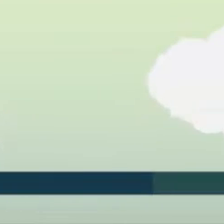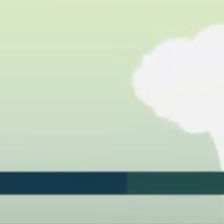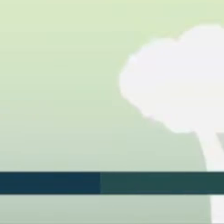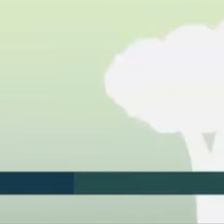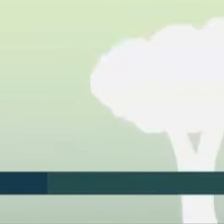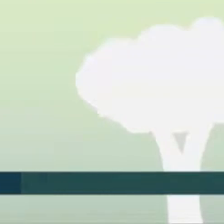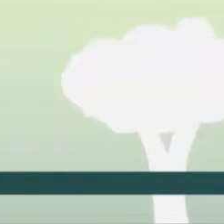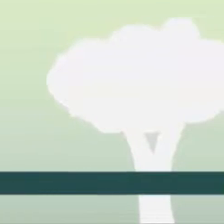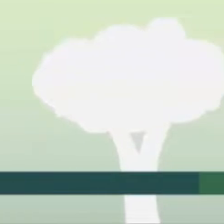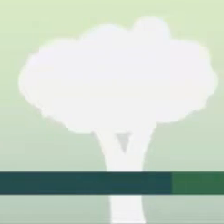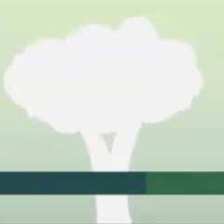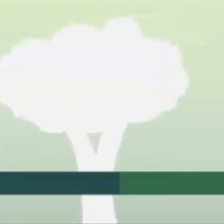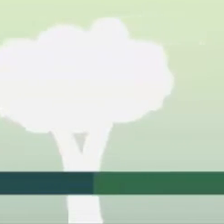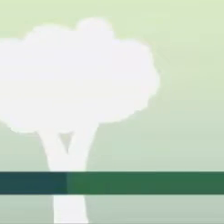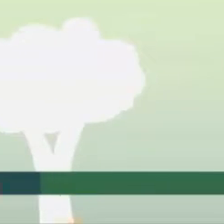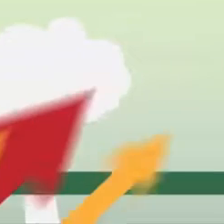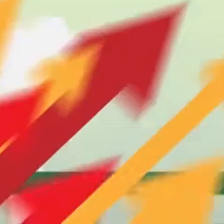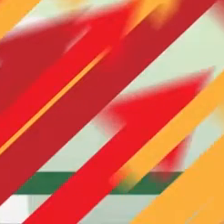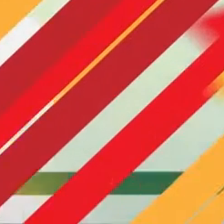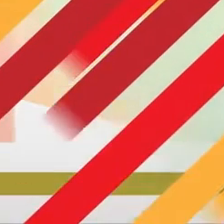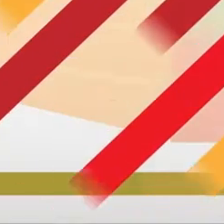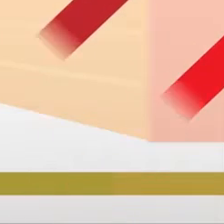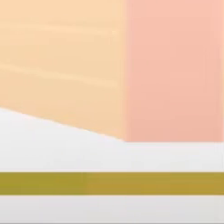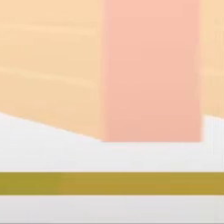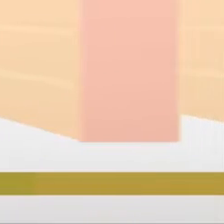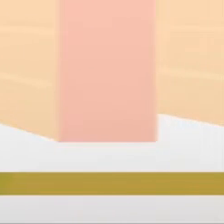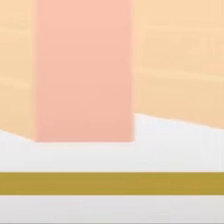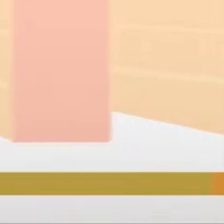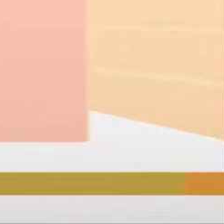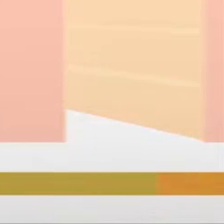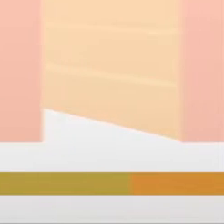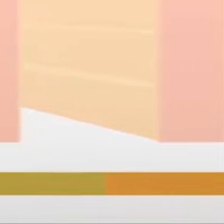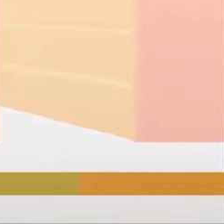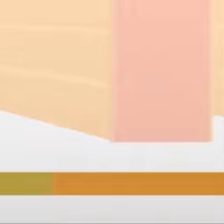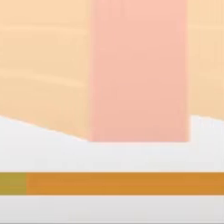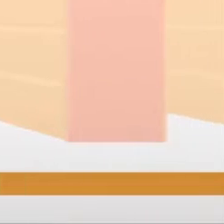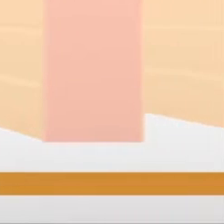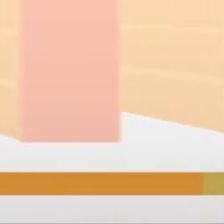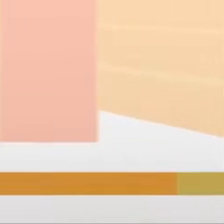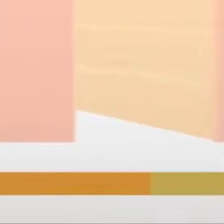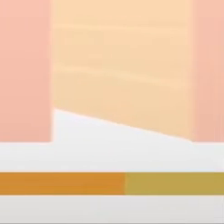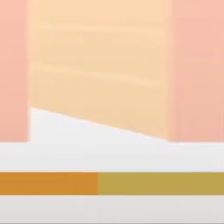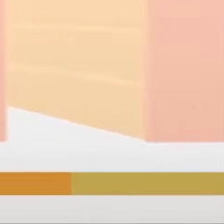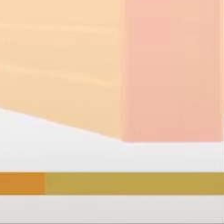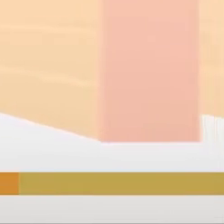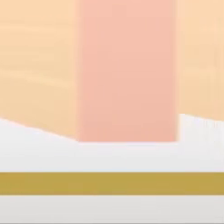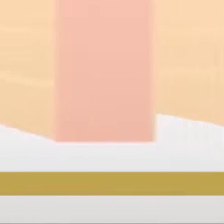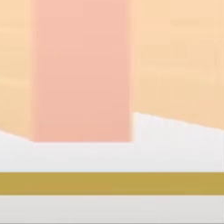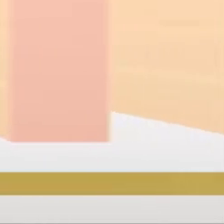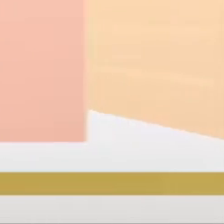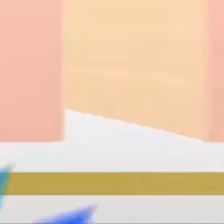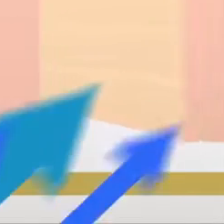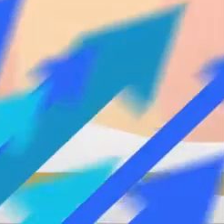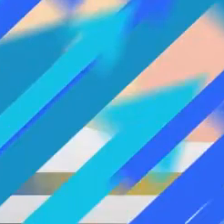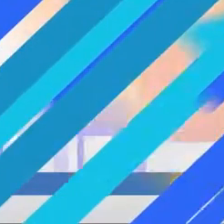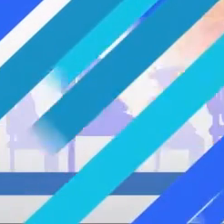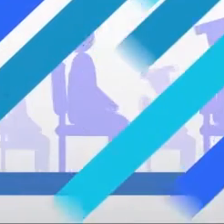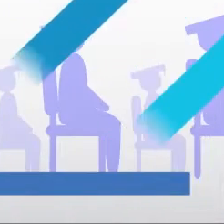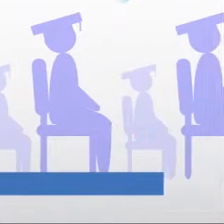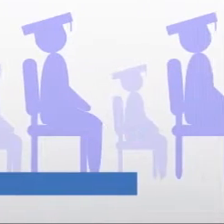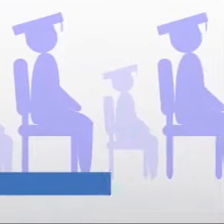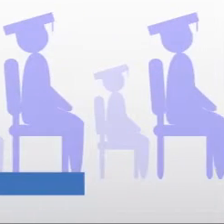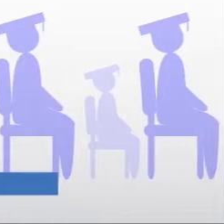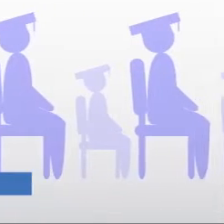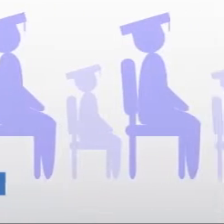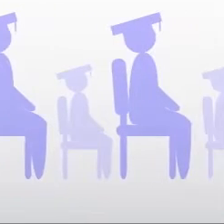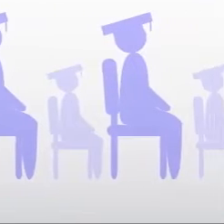Vinheta Jatec Abertura. Ícone de boneco correndo, segurando um chapéu de formatura. Setas cruzam a tela de baixo